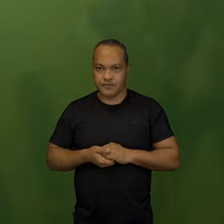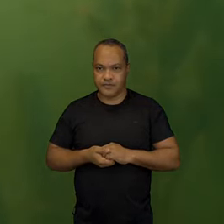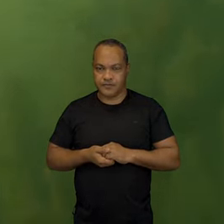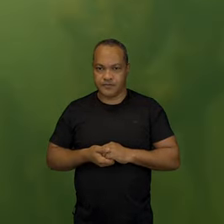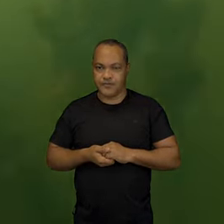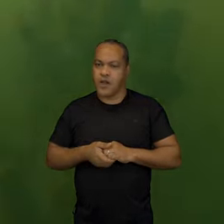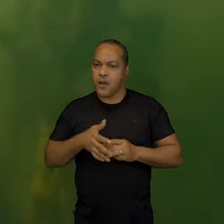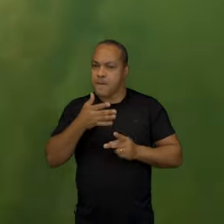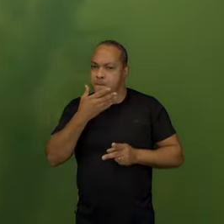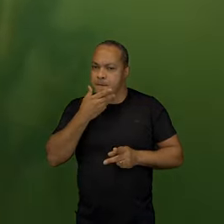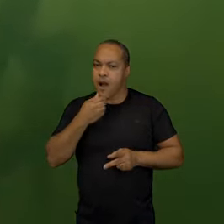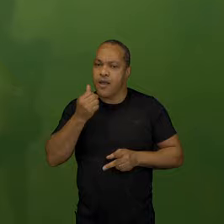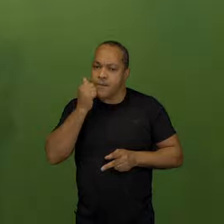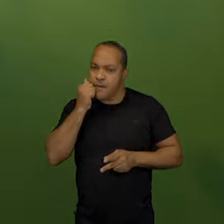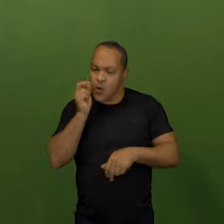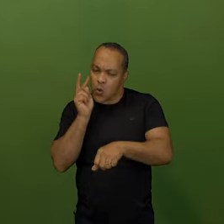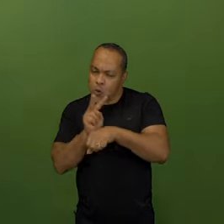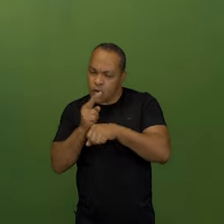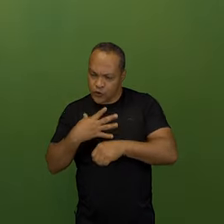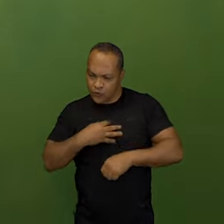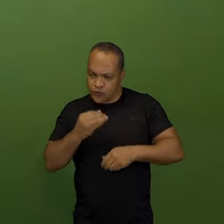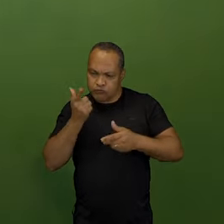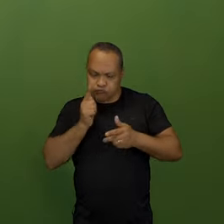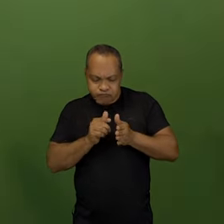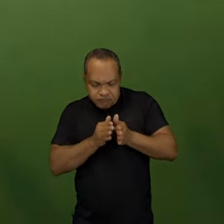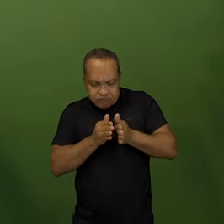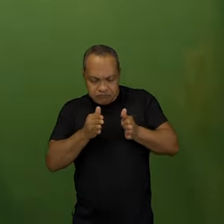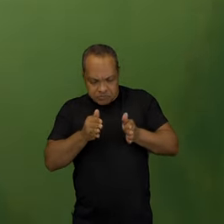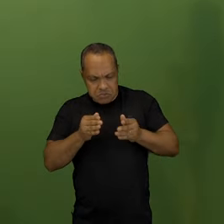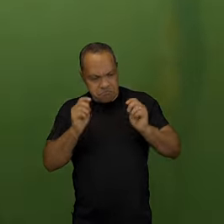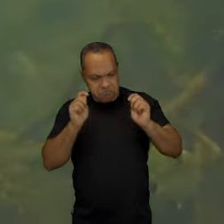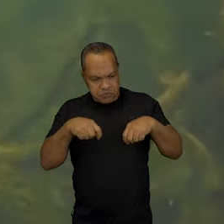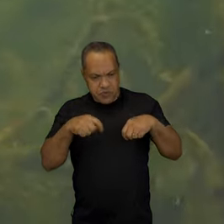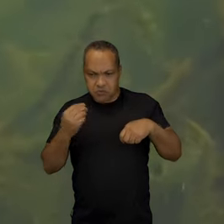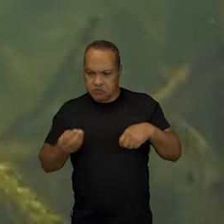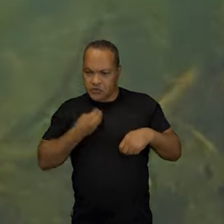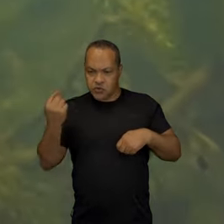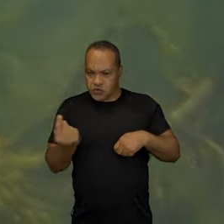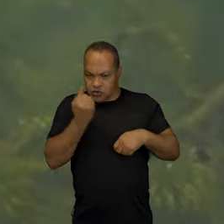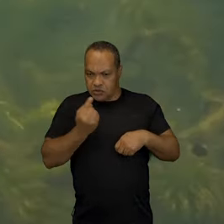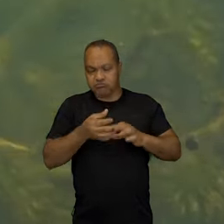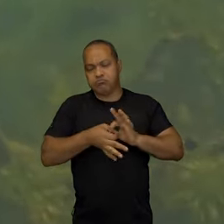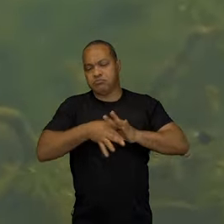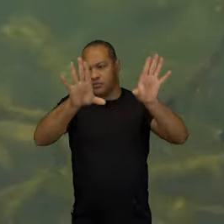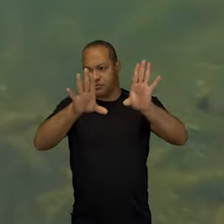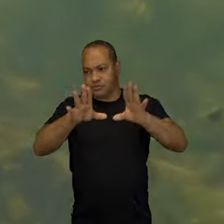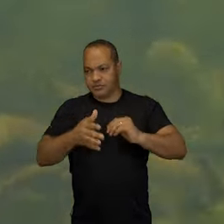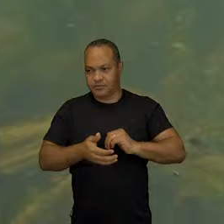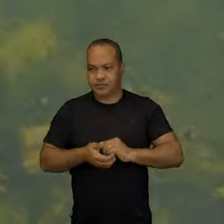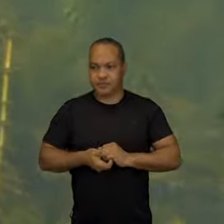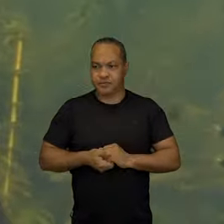Os pais protegem os filhotes até que tenham tamanho suficiente para sobreviverem por conta própria.